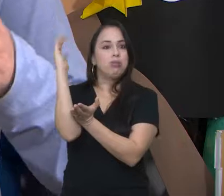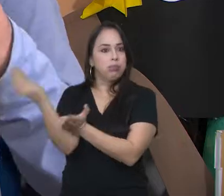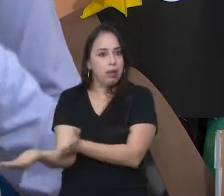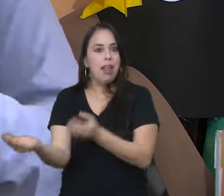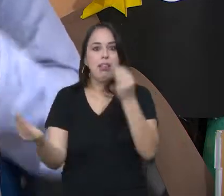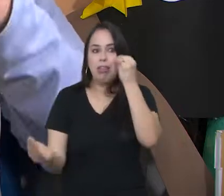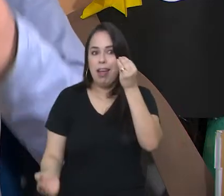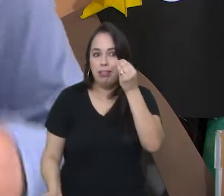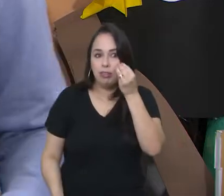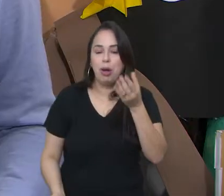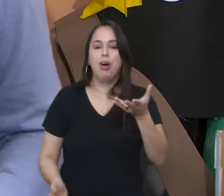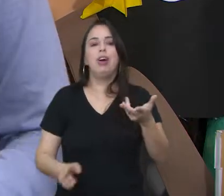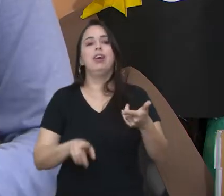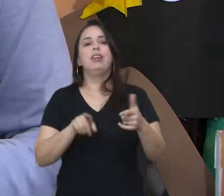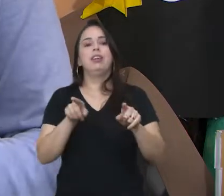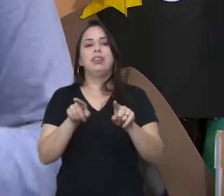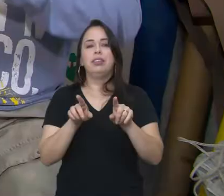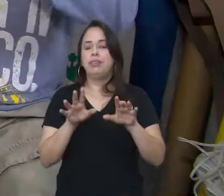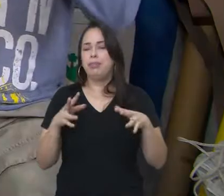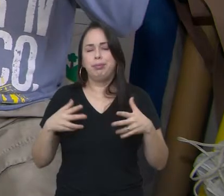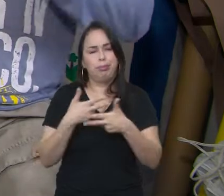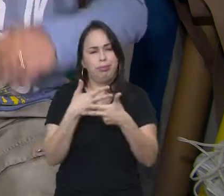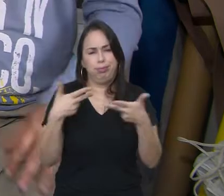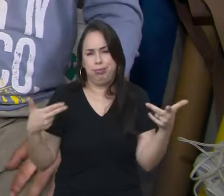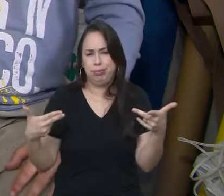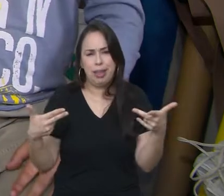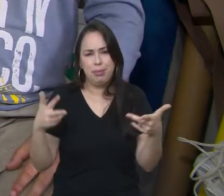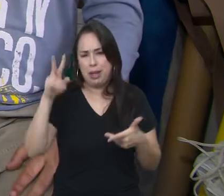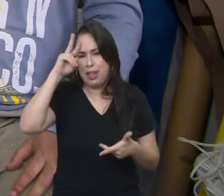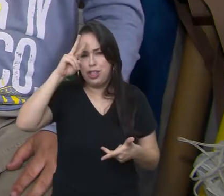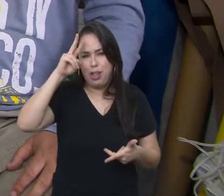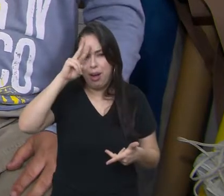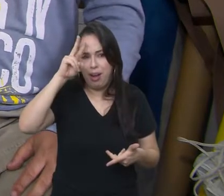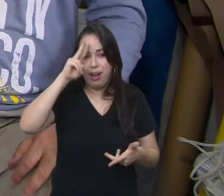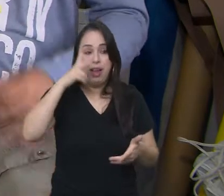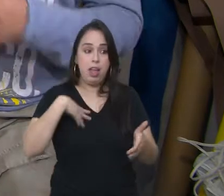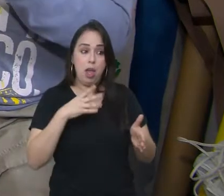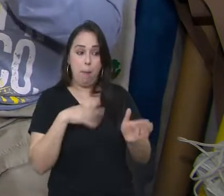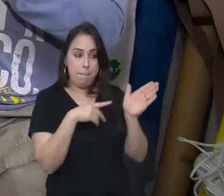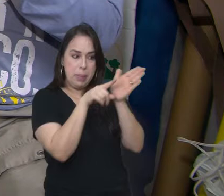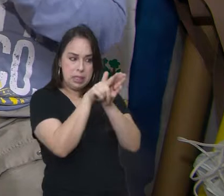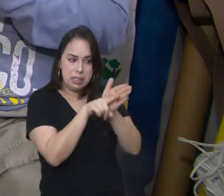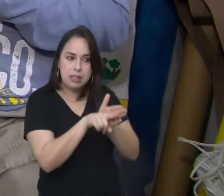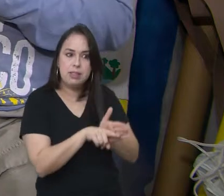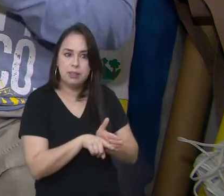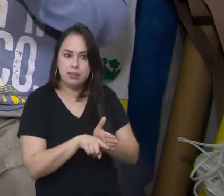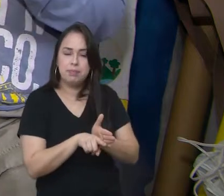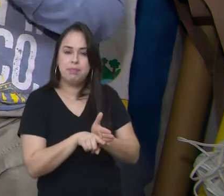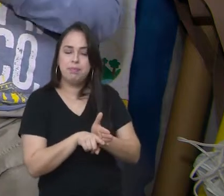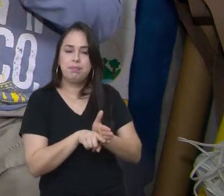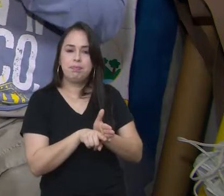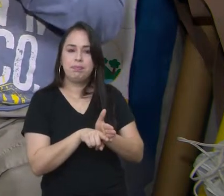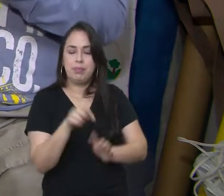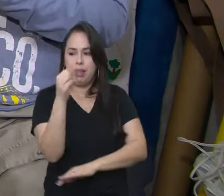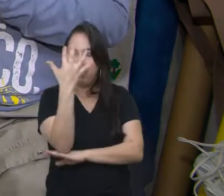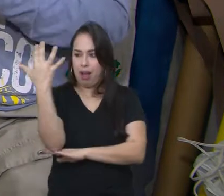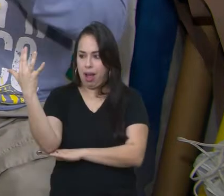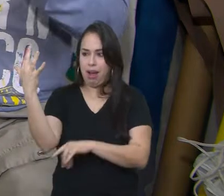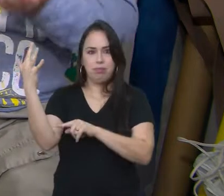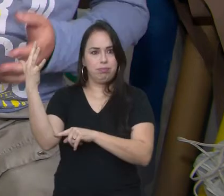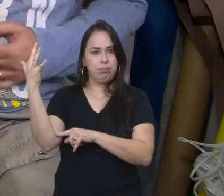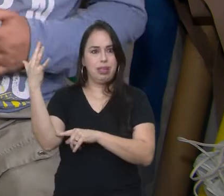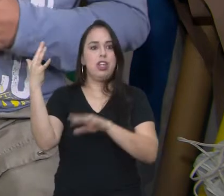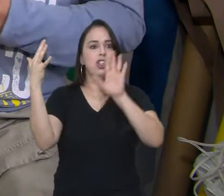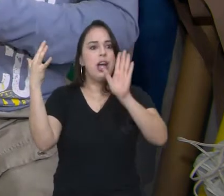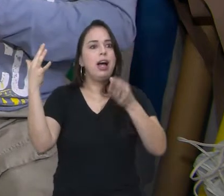de carro de guerra em cima dela. Tem muitas histórias que eu pesquisei, a gente foi vendo, da árvore que está ali resistindo.